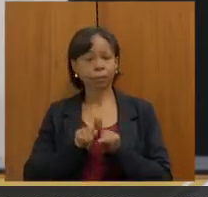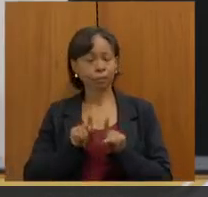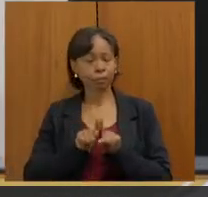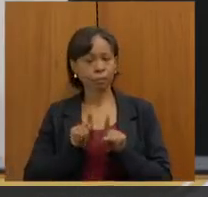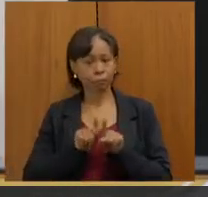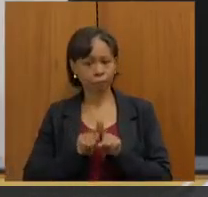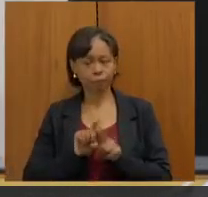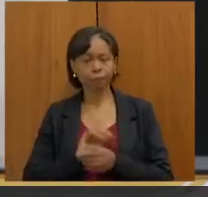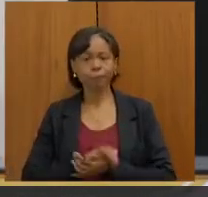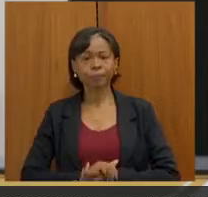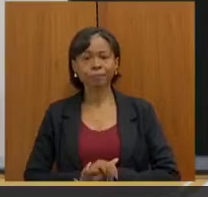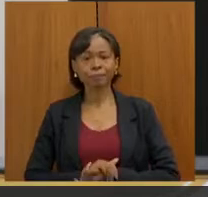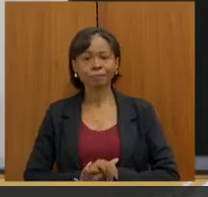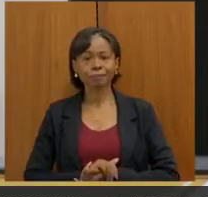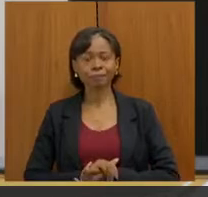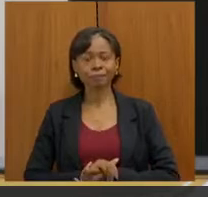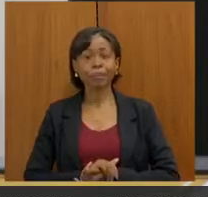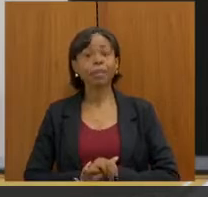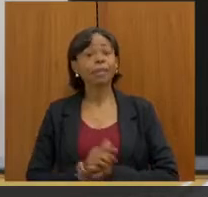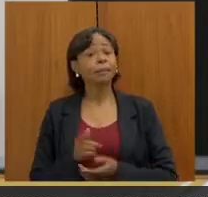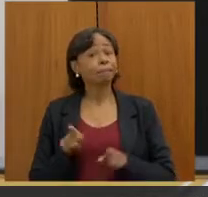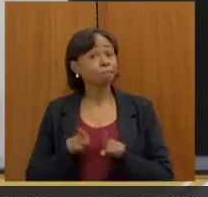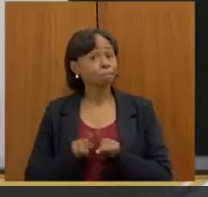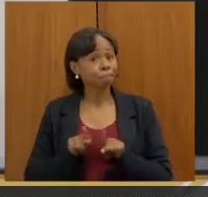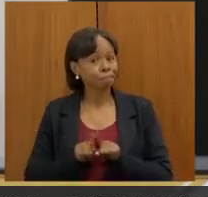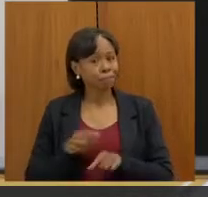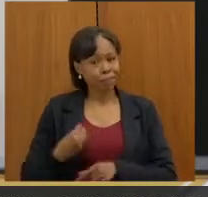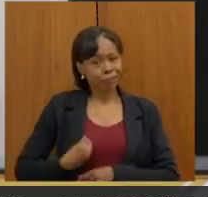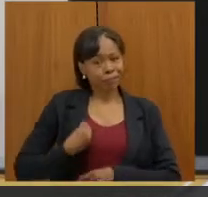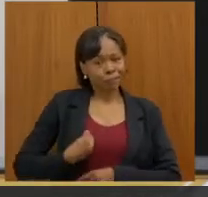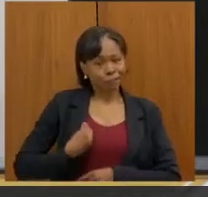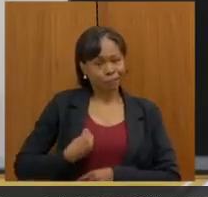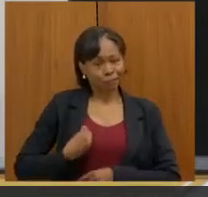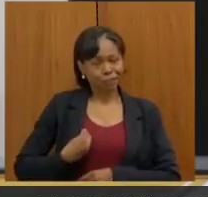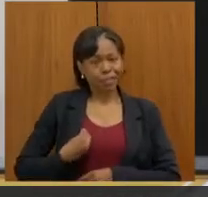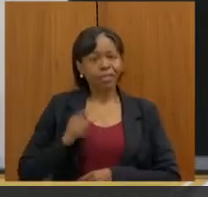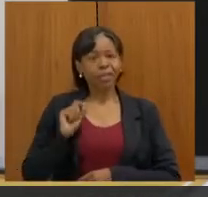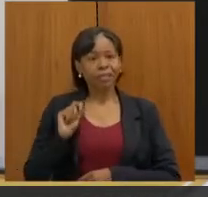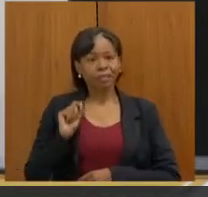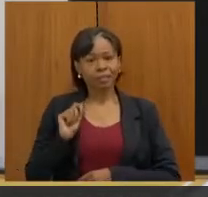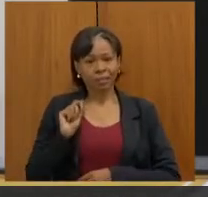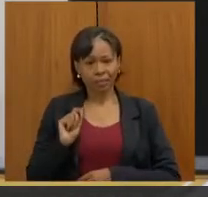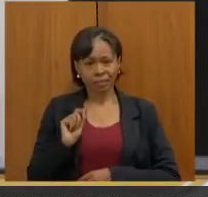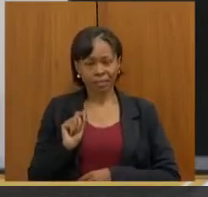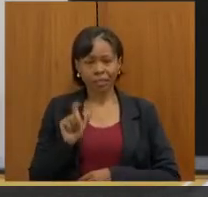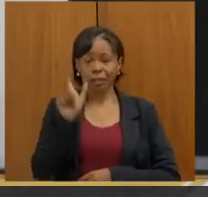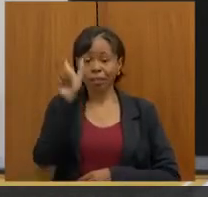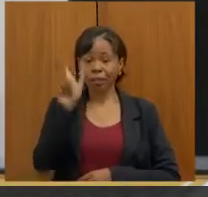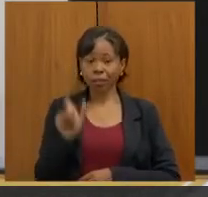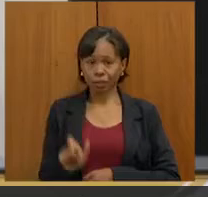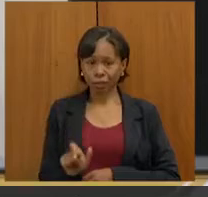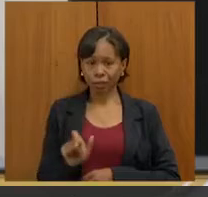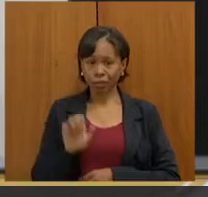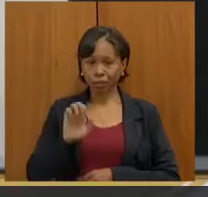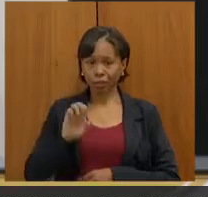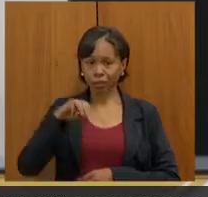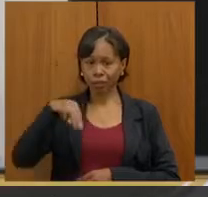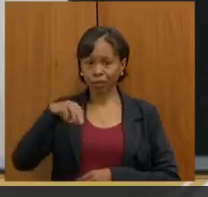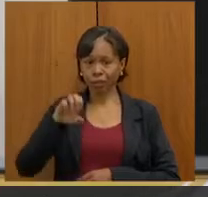nossa voz registrar também a presença e do Emerson